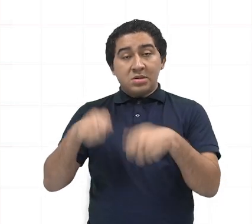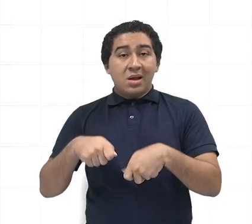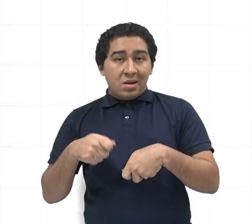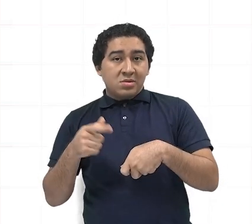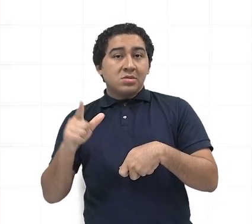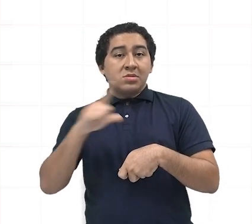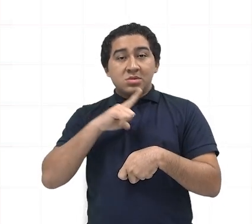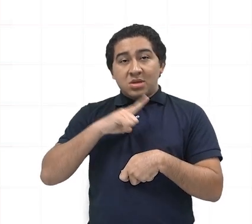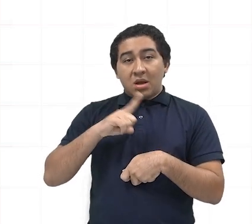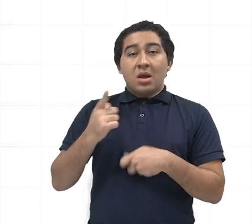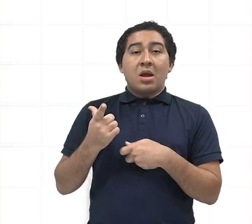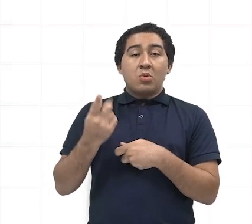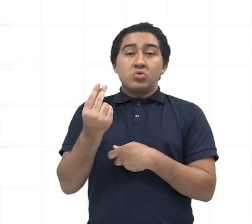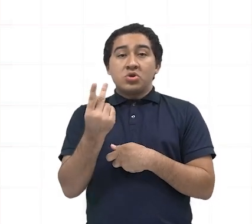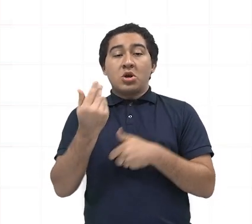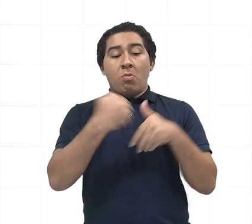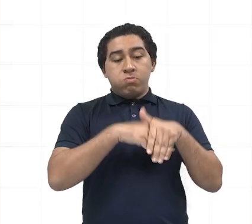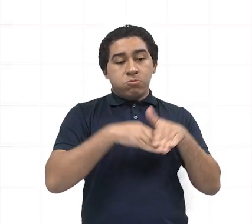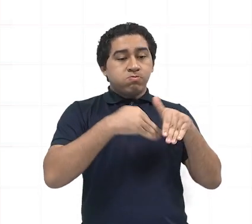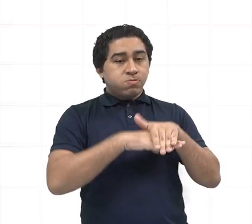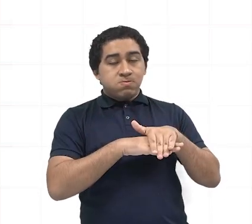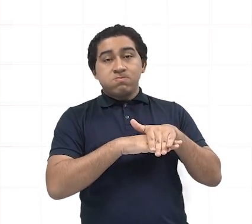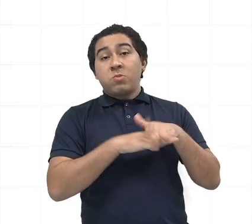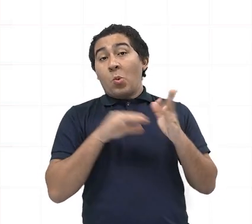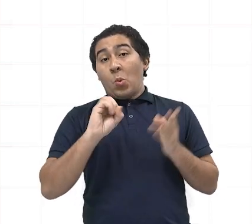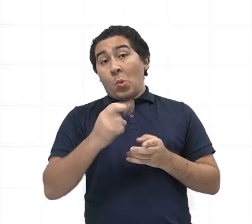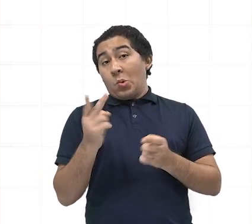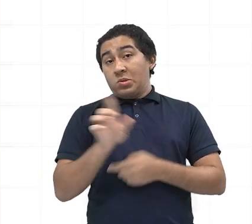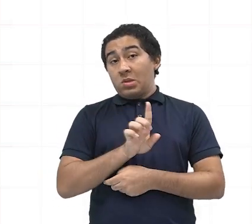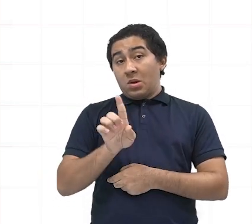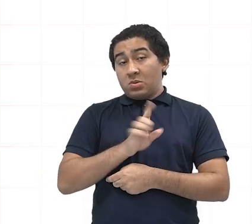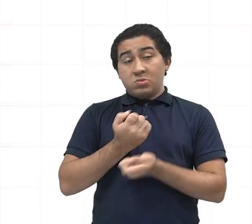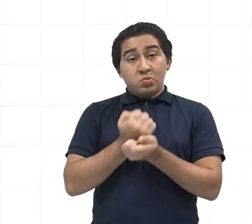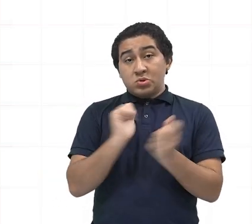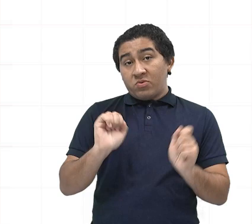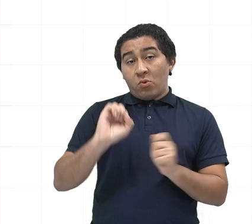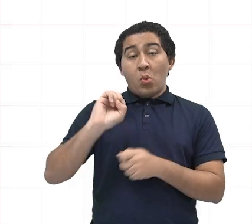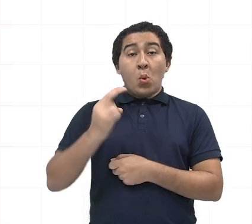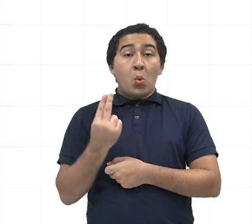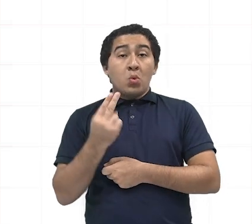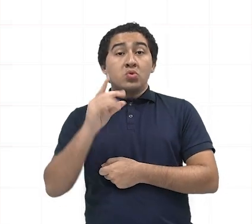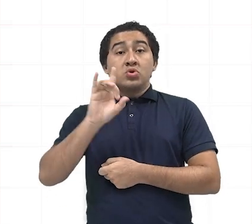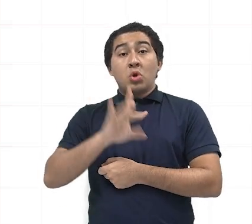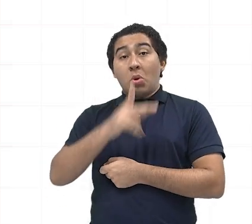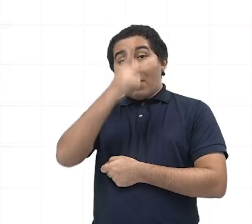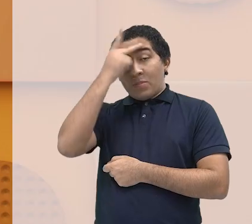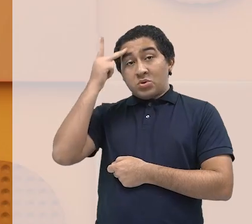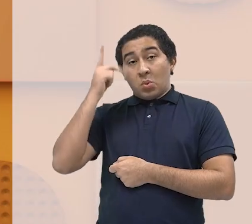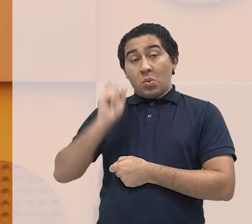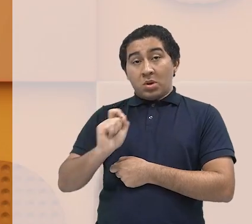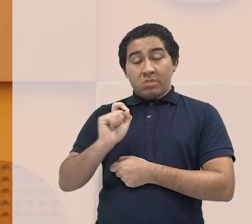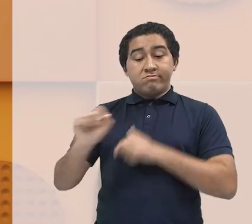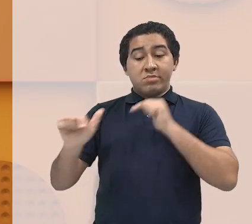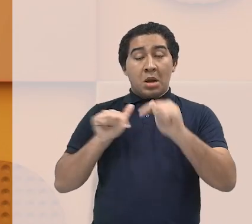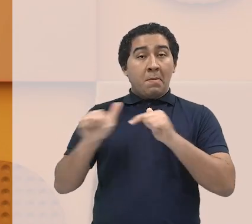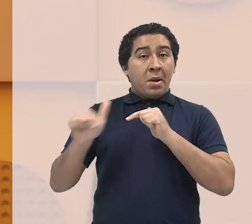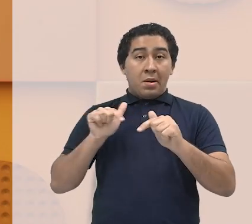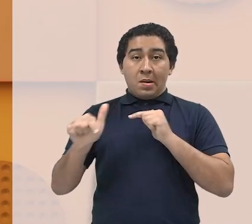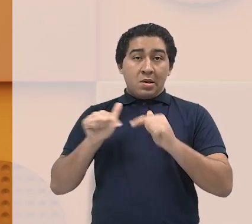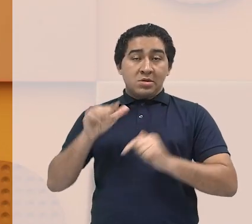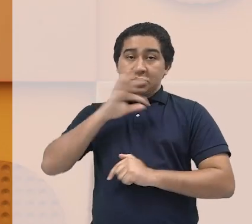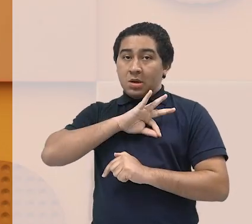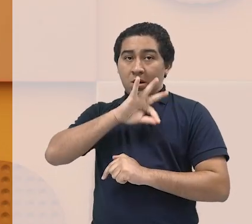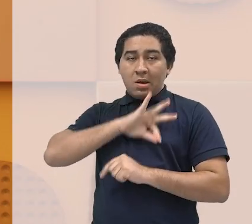e acumular capital, de acumular riqueza ou não, ou se você apenas vende, tá bom? Se você apenas vende a sua